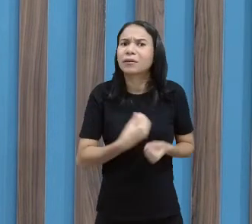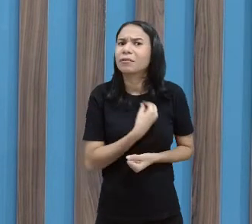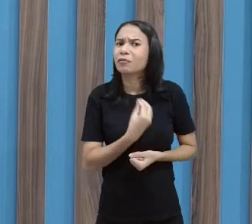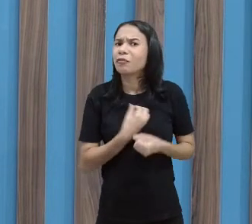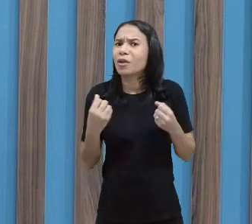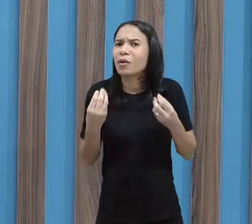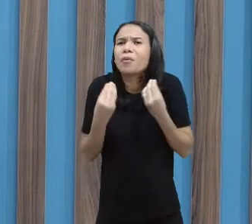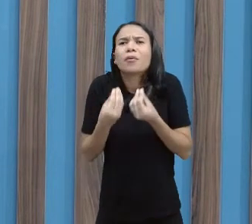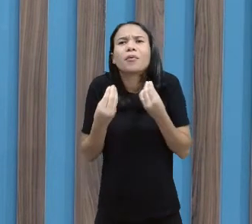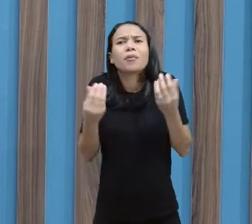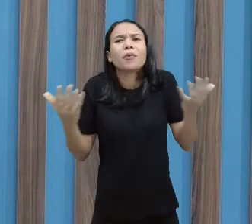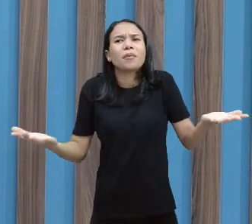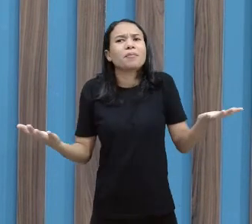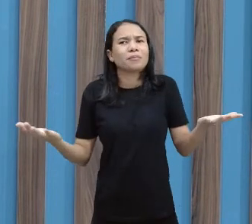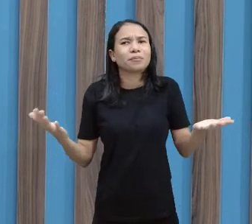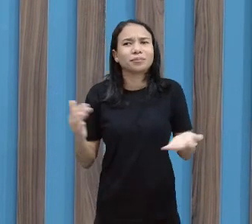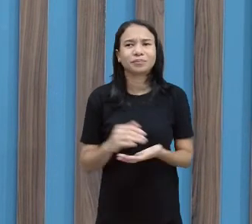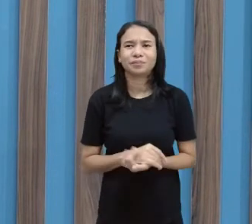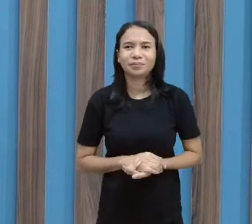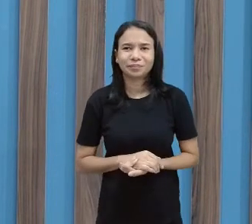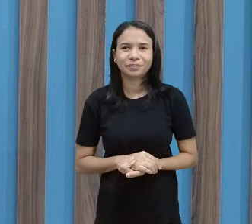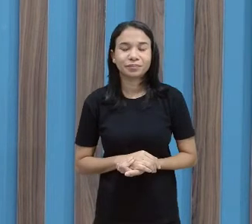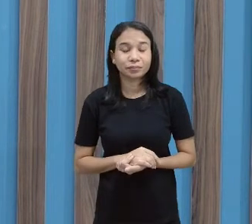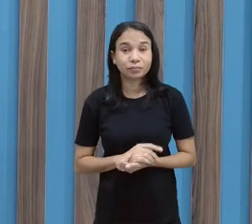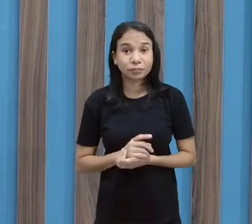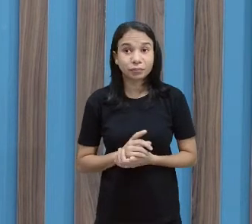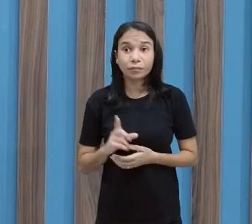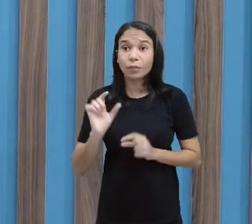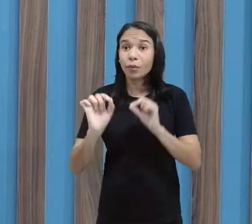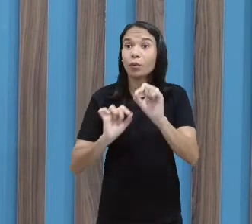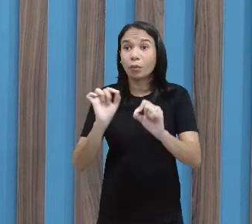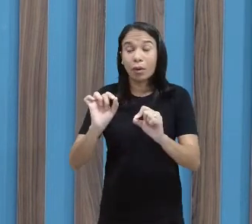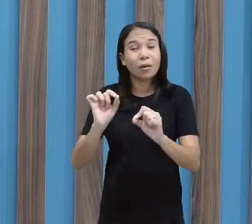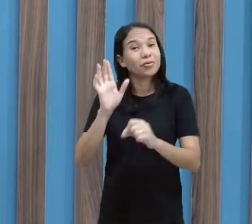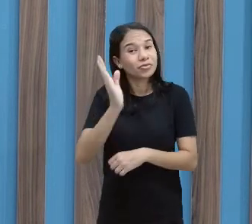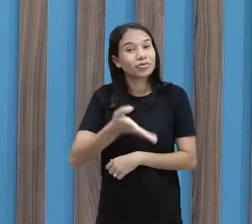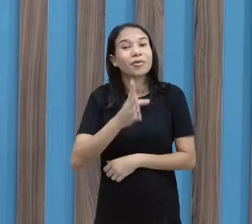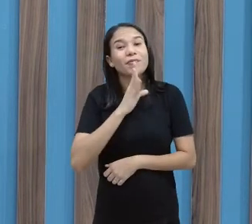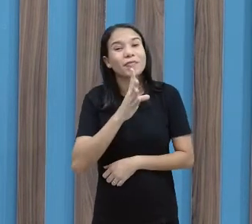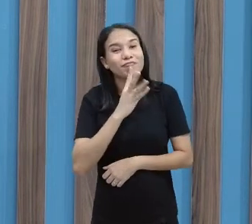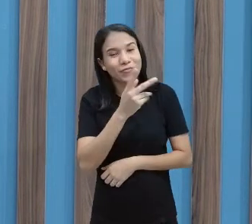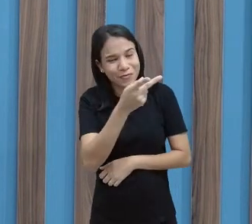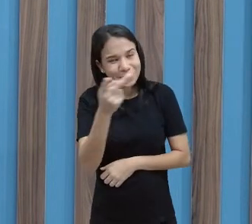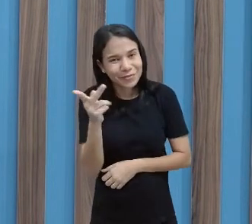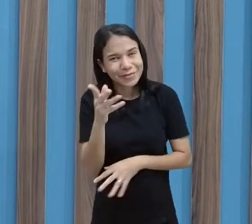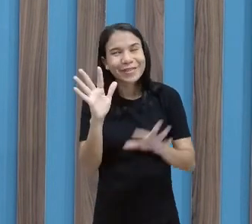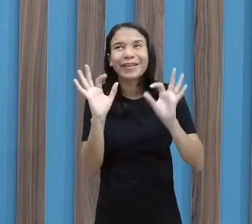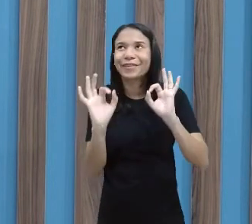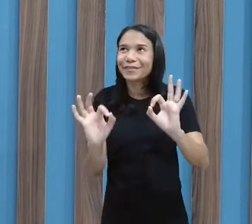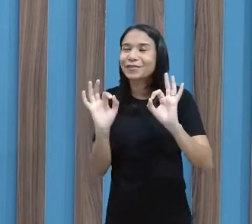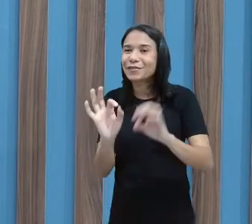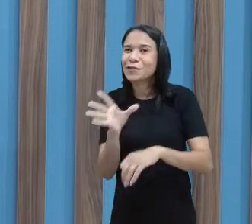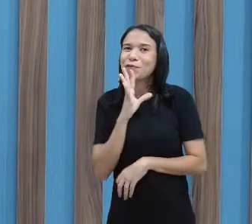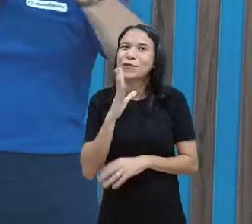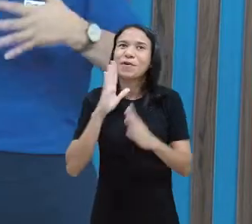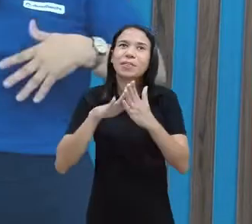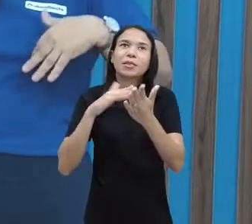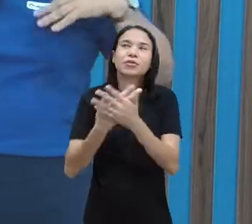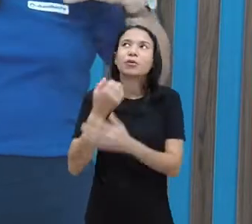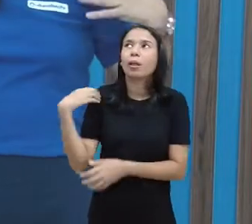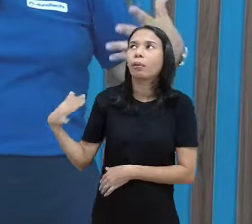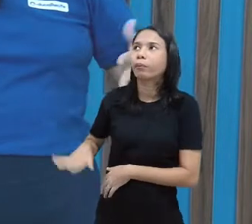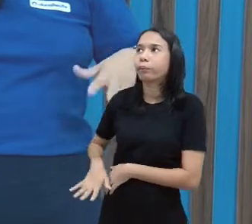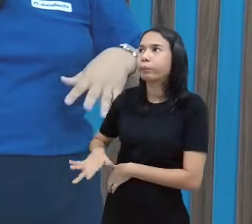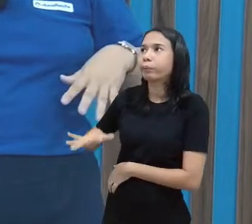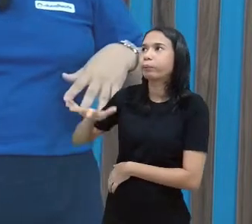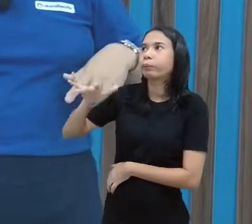dizer? Né? É bem interessante isso aí. E o outro é bem conhecido de vocês, certamente já viram isso na escola desde